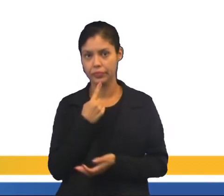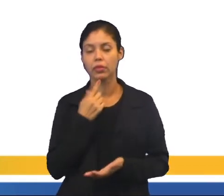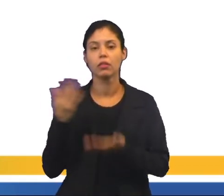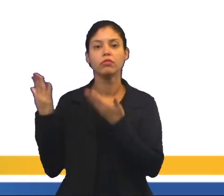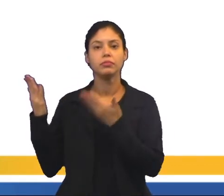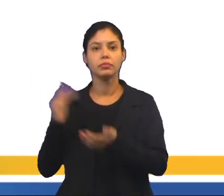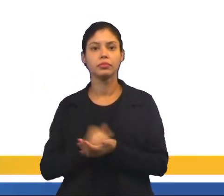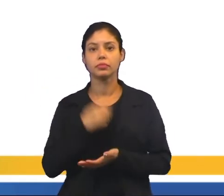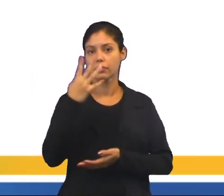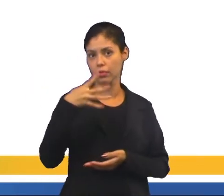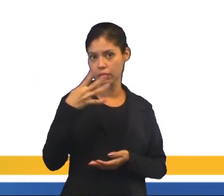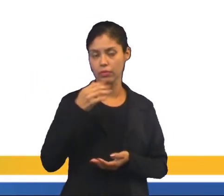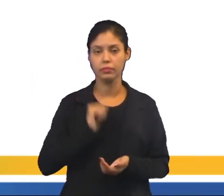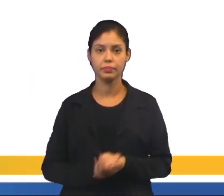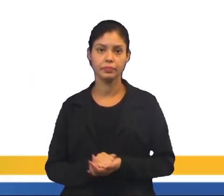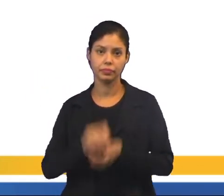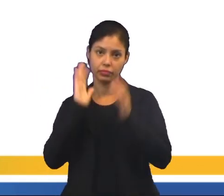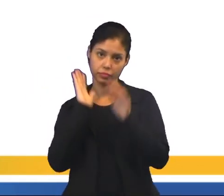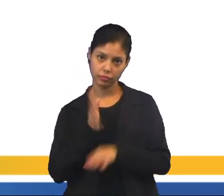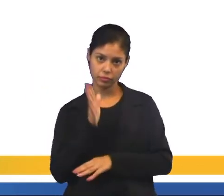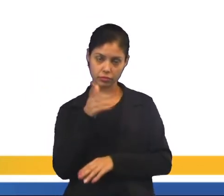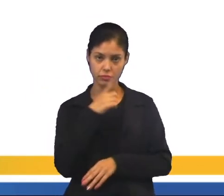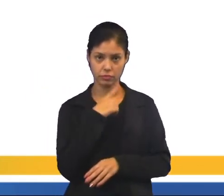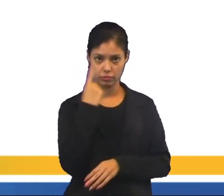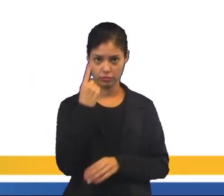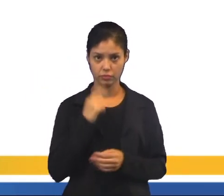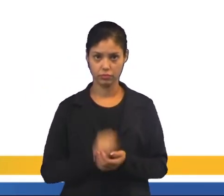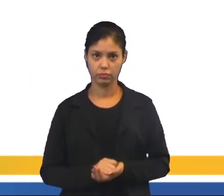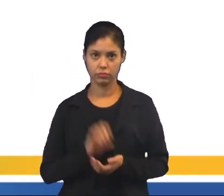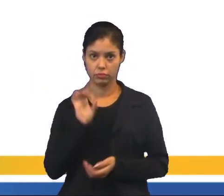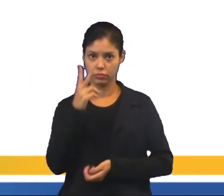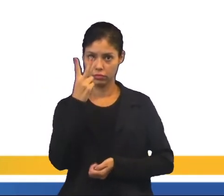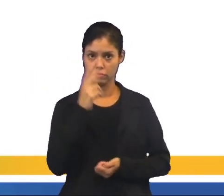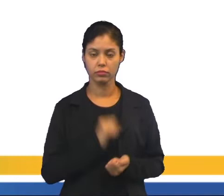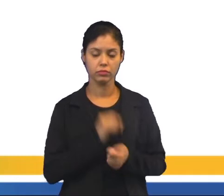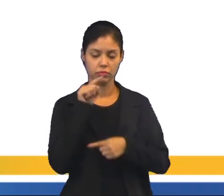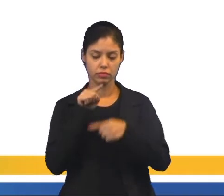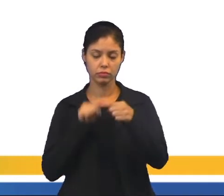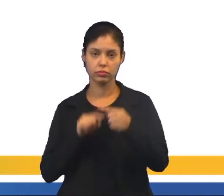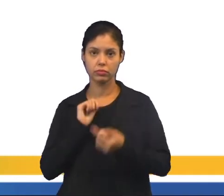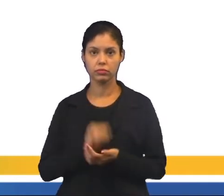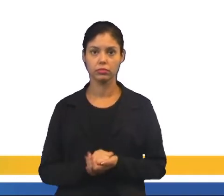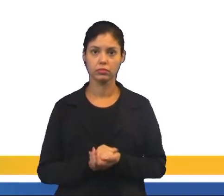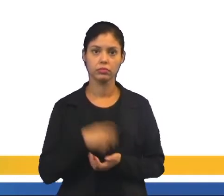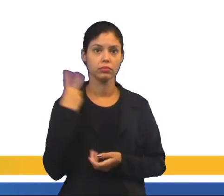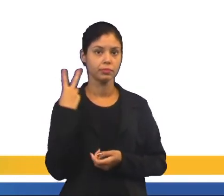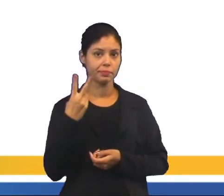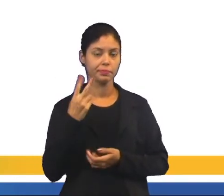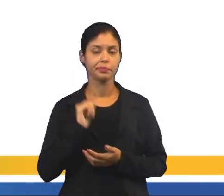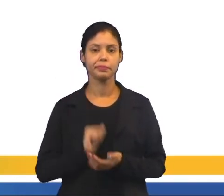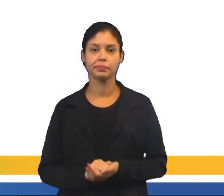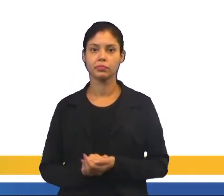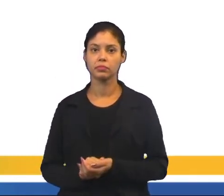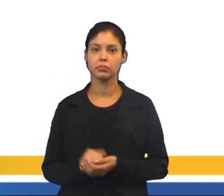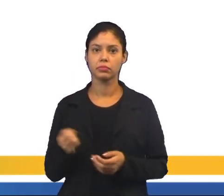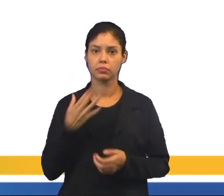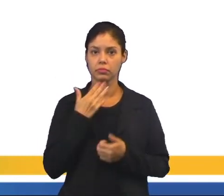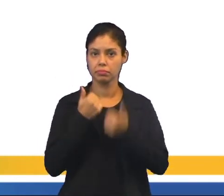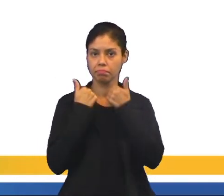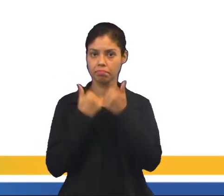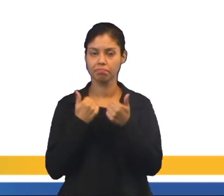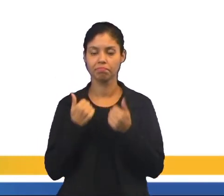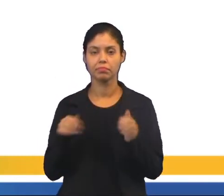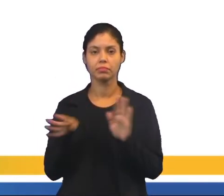nós temos 4. E já na 1, nós temos apenas 2. Também foi dividido por 2. Então, está tudo na